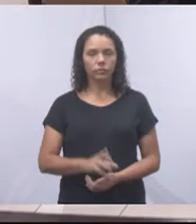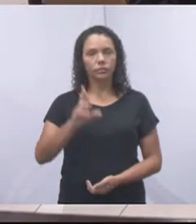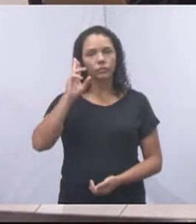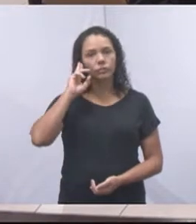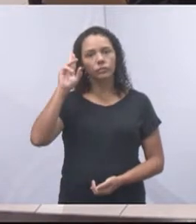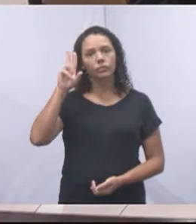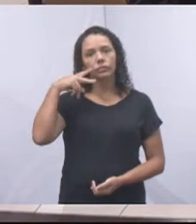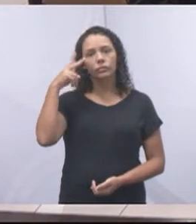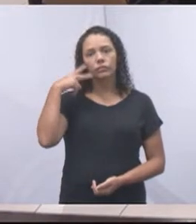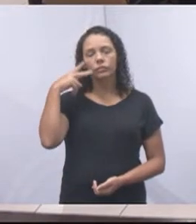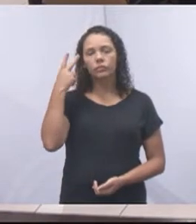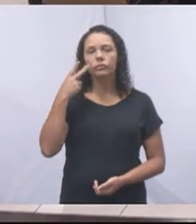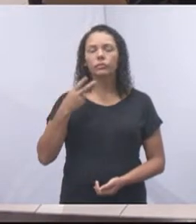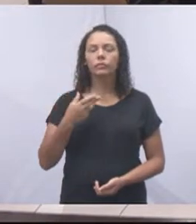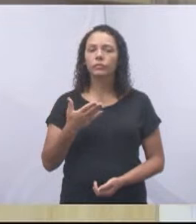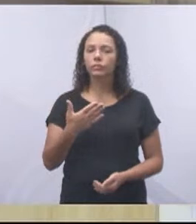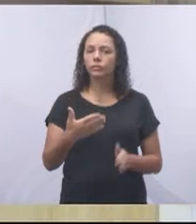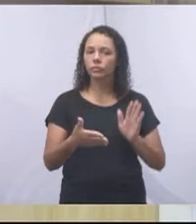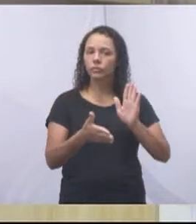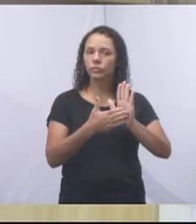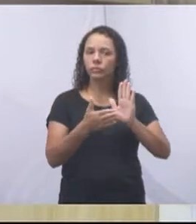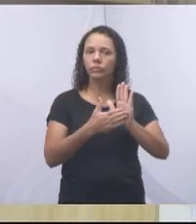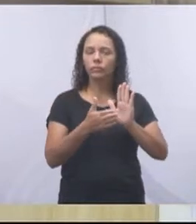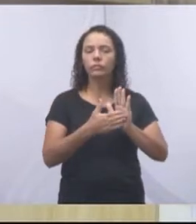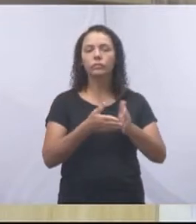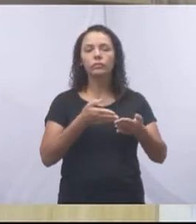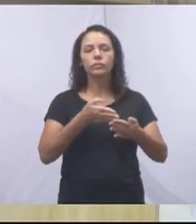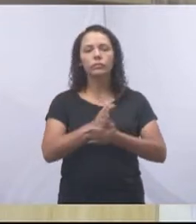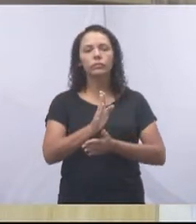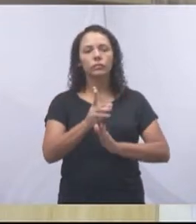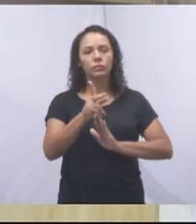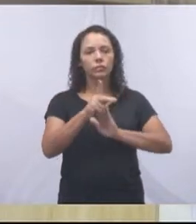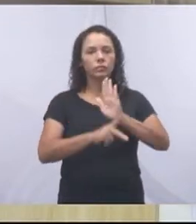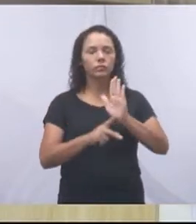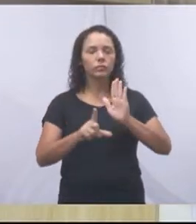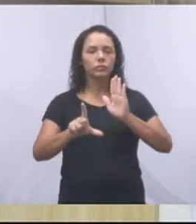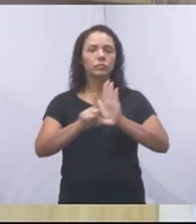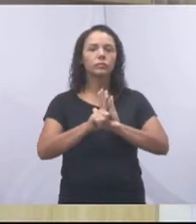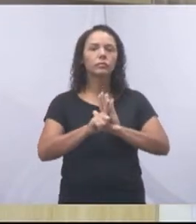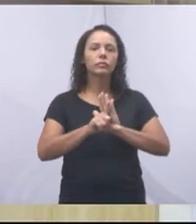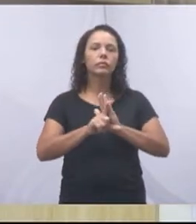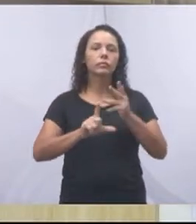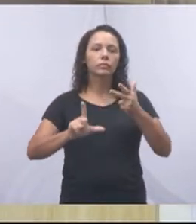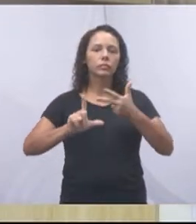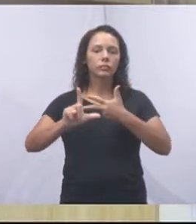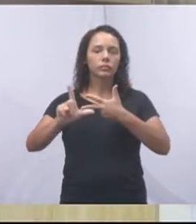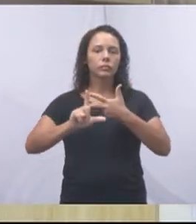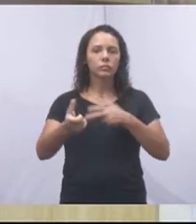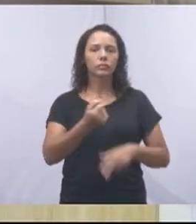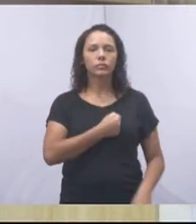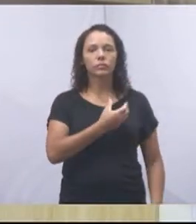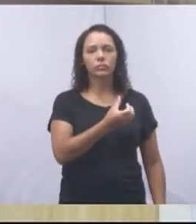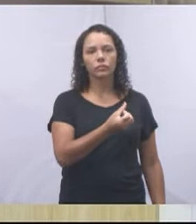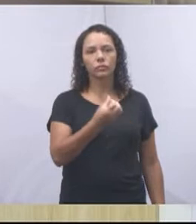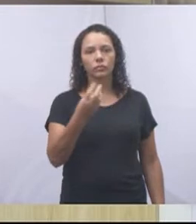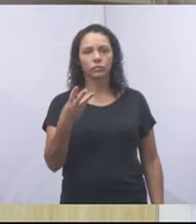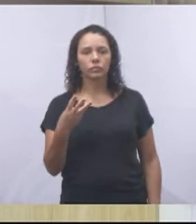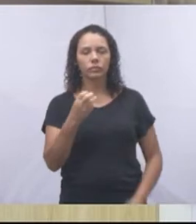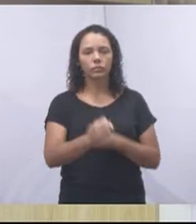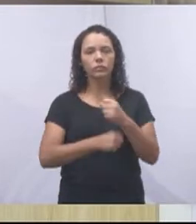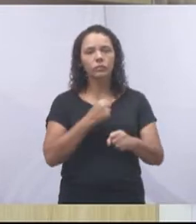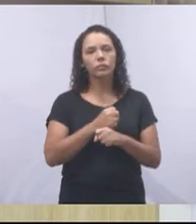Senhores vereadores e vereadoras, proponho agora a aprovação do projeto de lei do Legislativo número 63